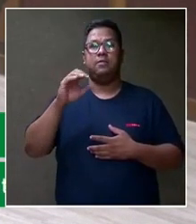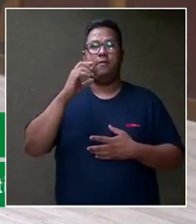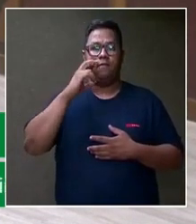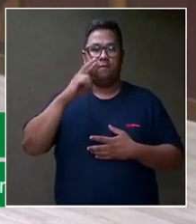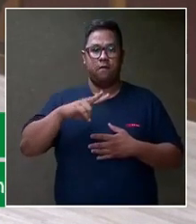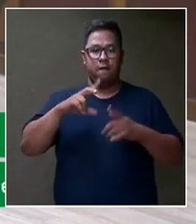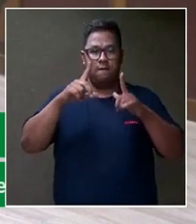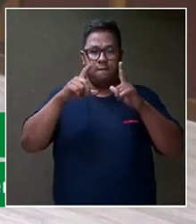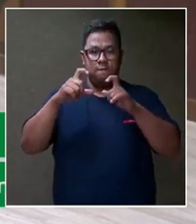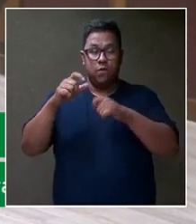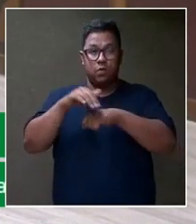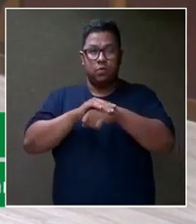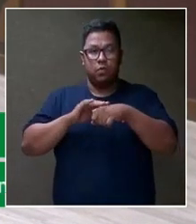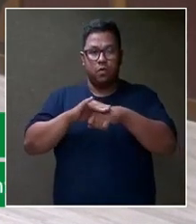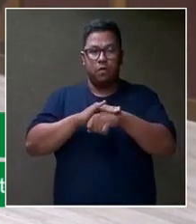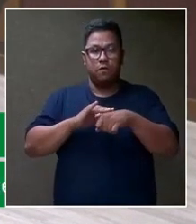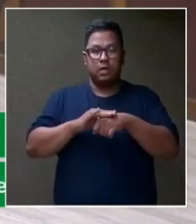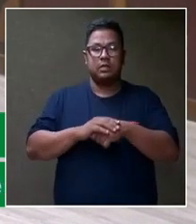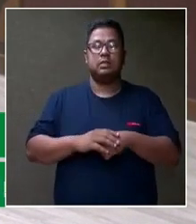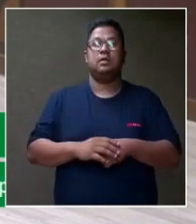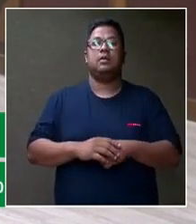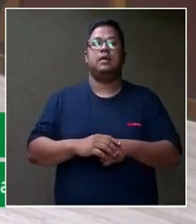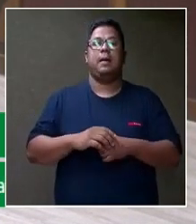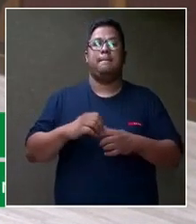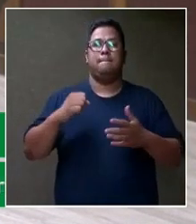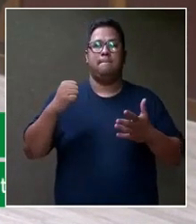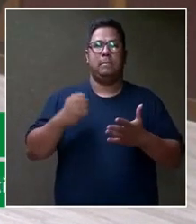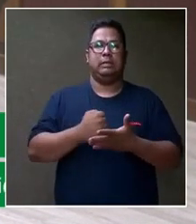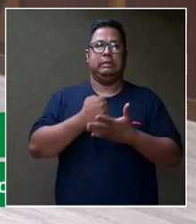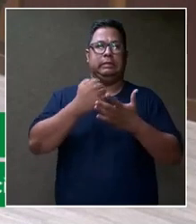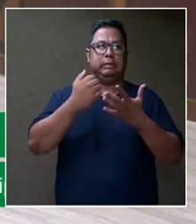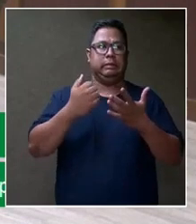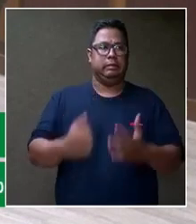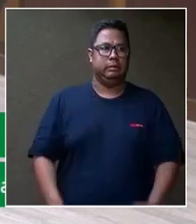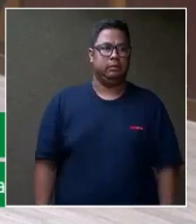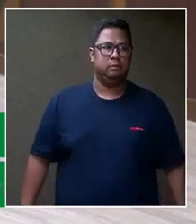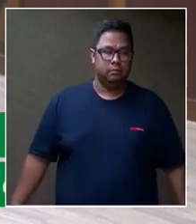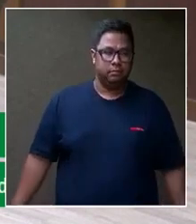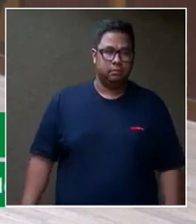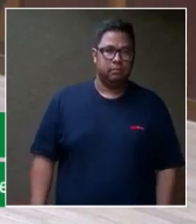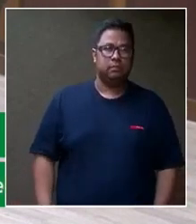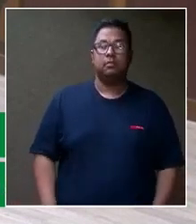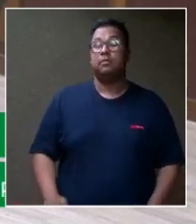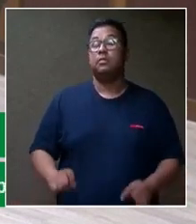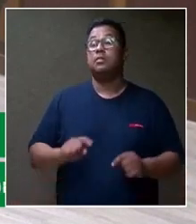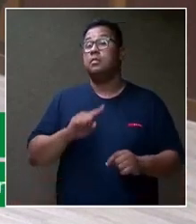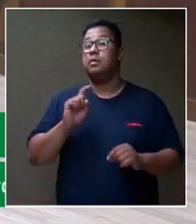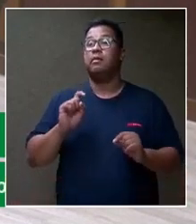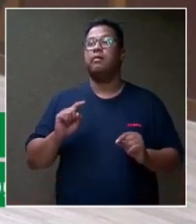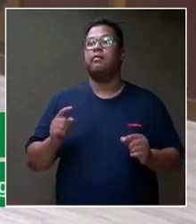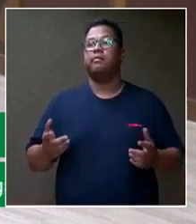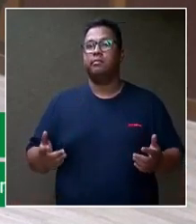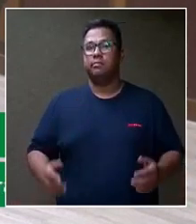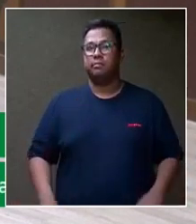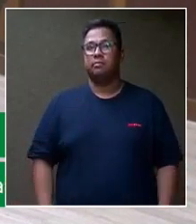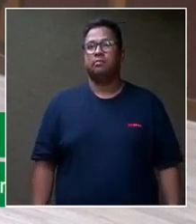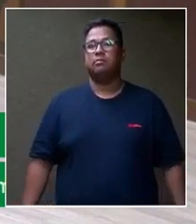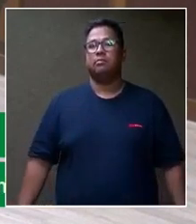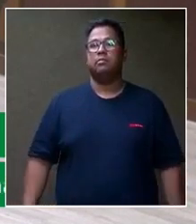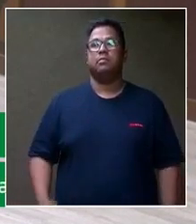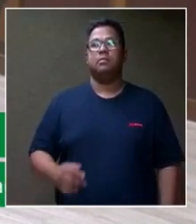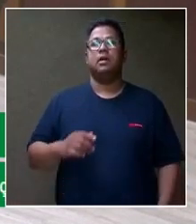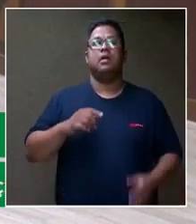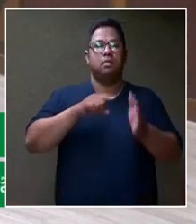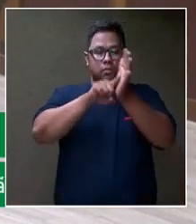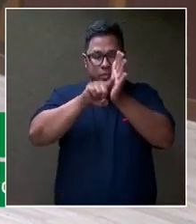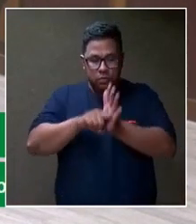celular, os prints e conversa. E a senhora diz, que merda. E aí? Aí a Emily diz, ele